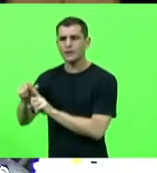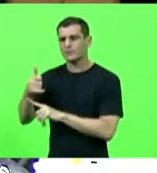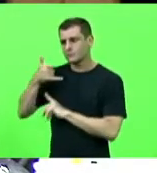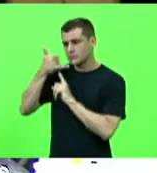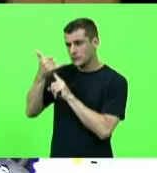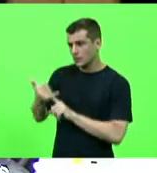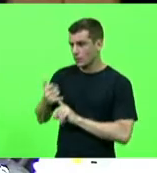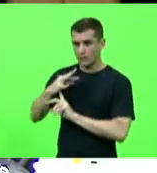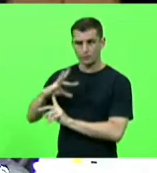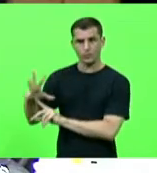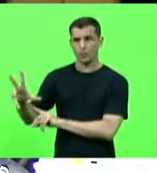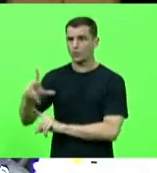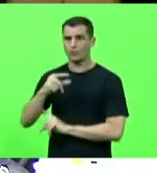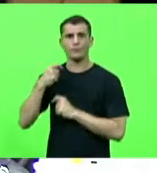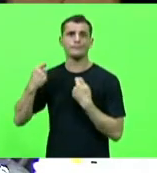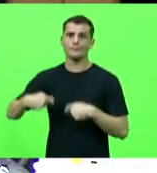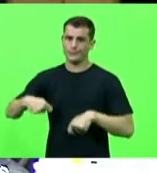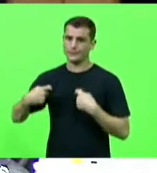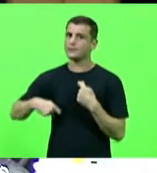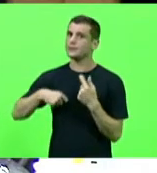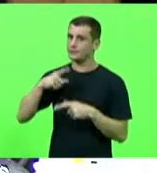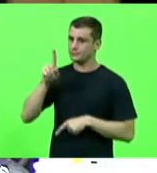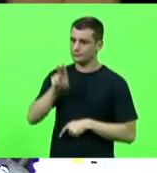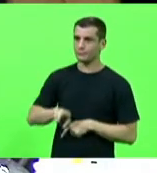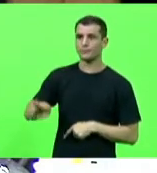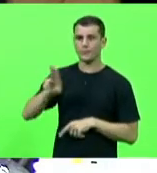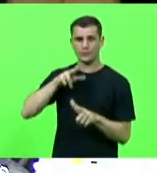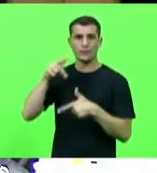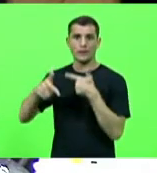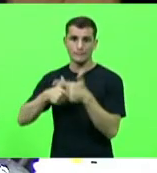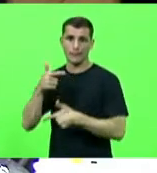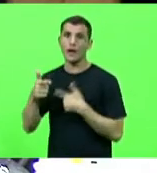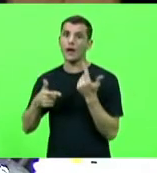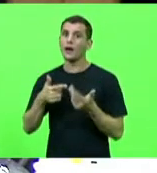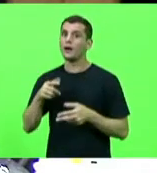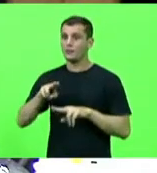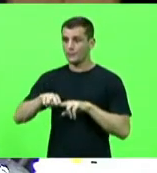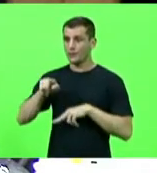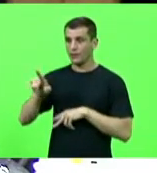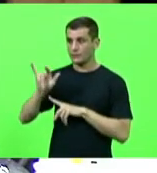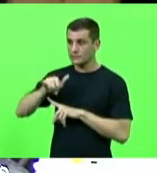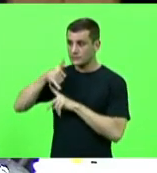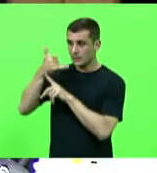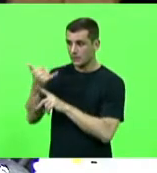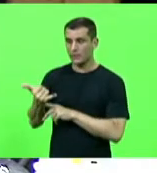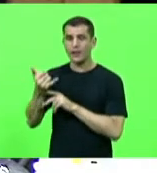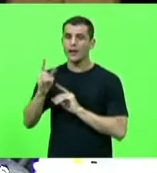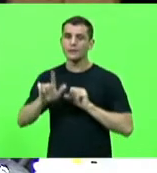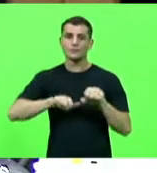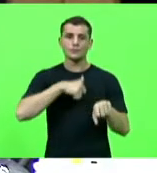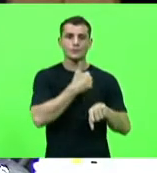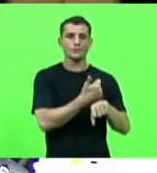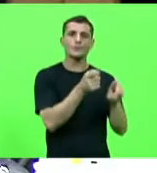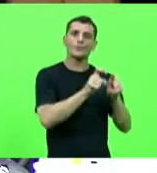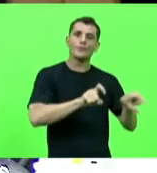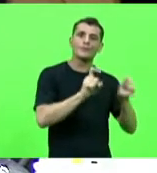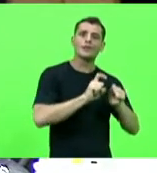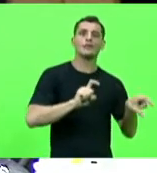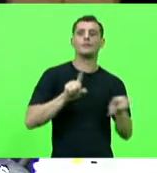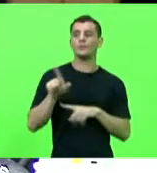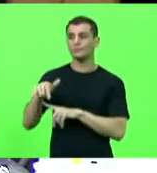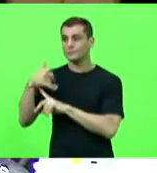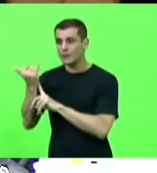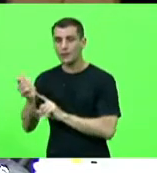celular, é um meio de trabalho que substitui o celular, substitui o notebook, substituir o computador para muitas pessoas que não têm condições de